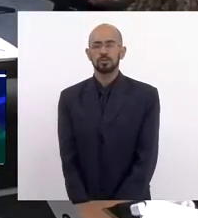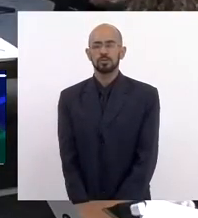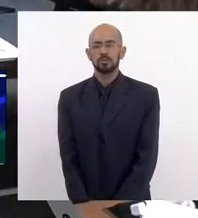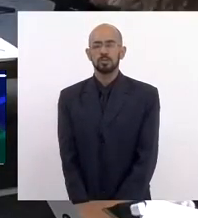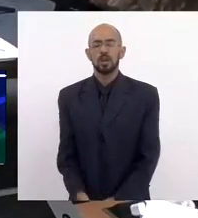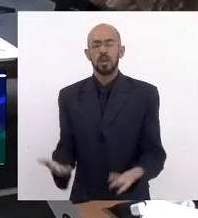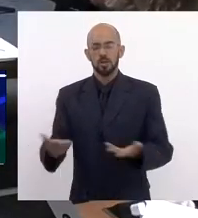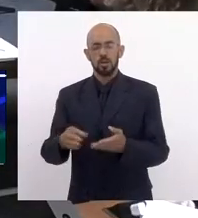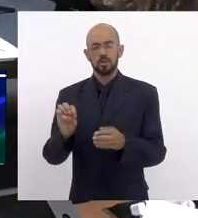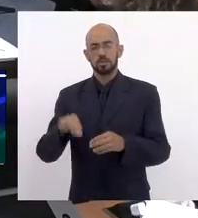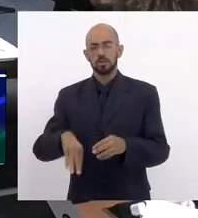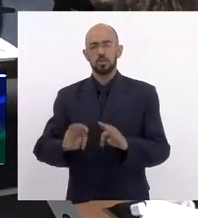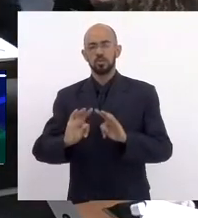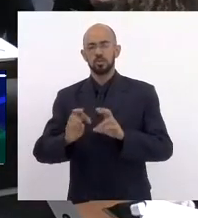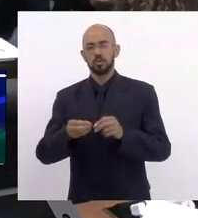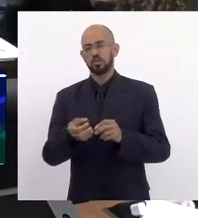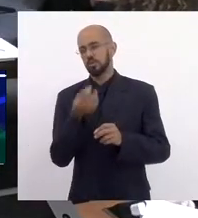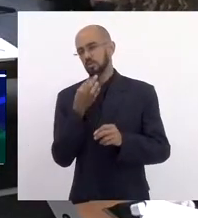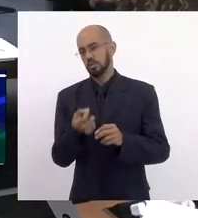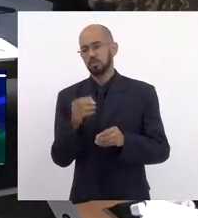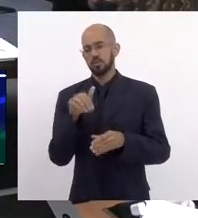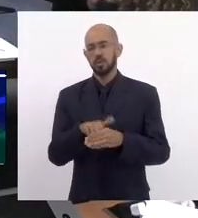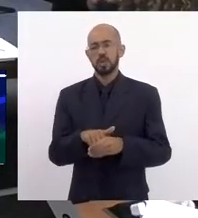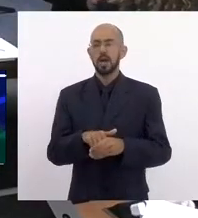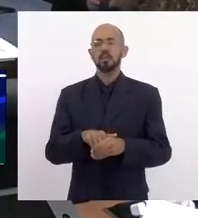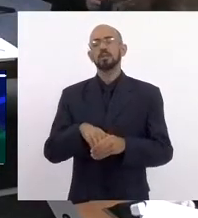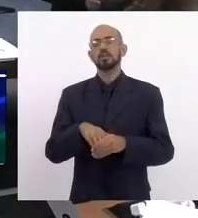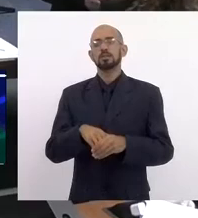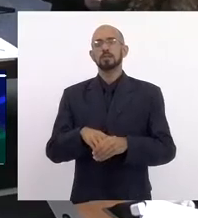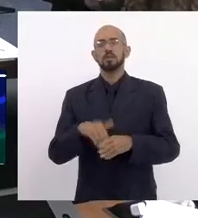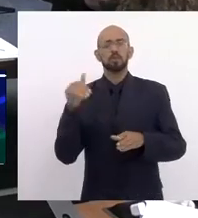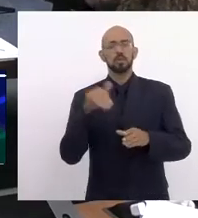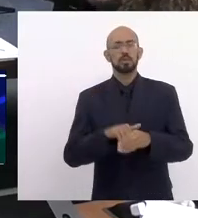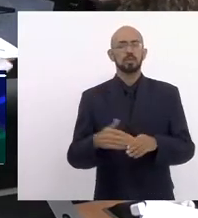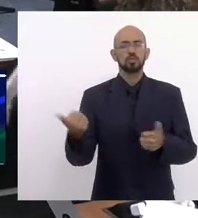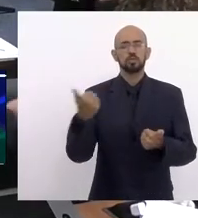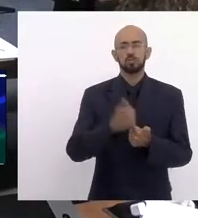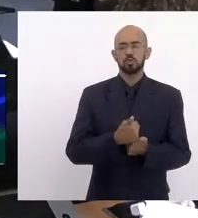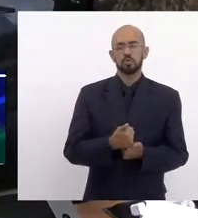os pareceres emitidos, em votação, o substitutivo,